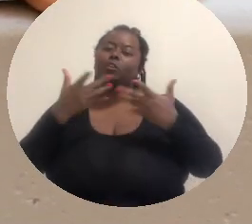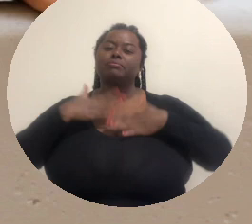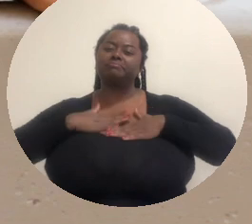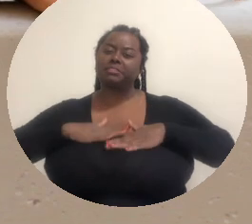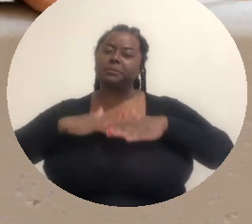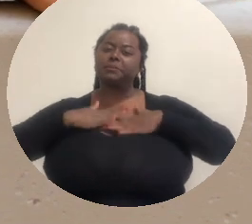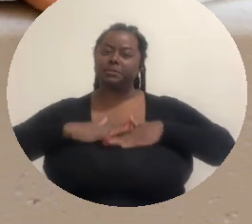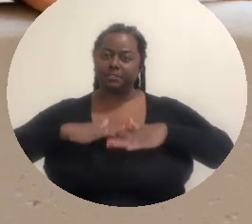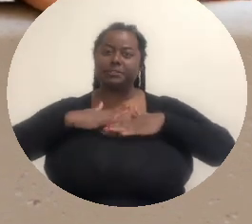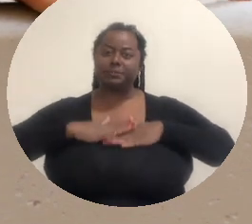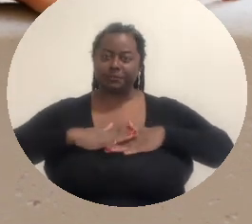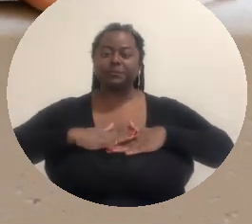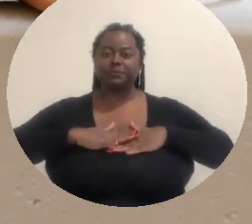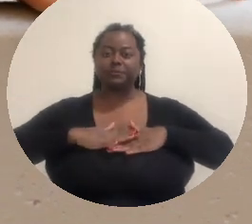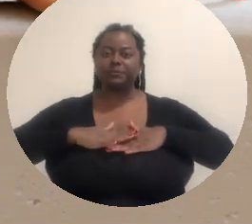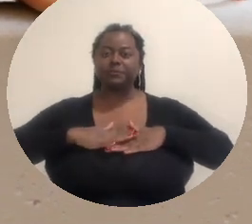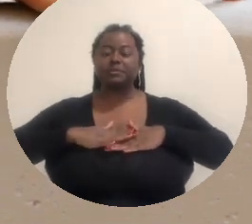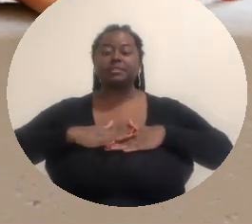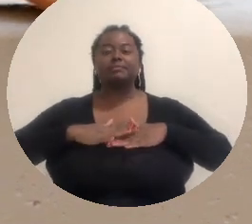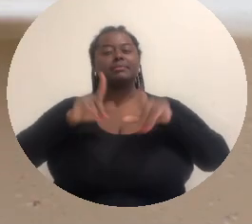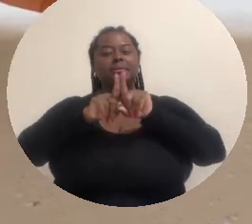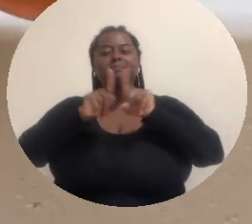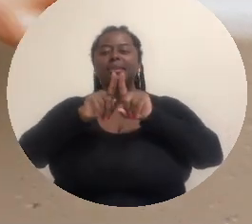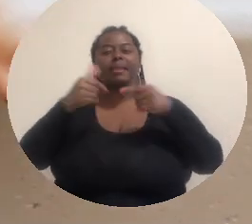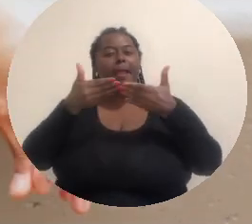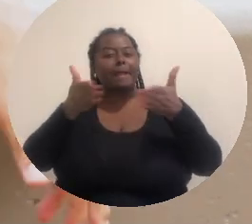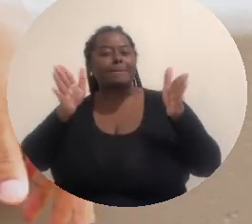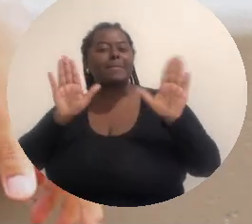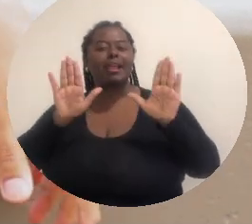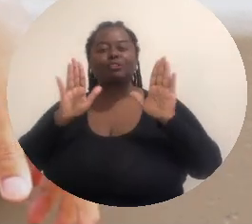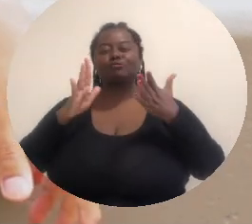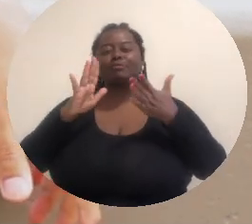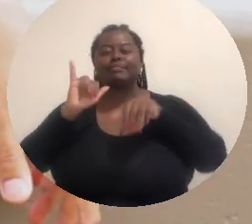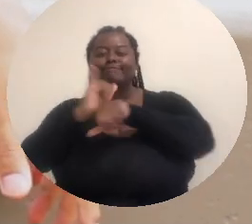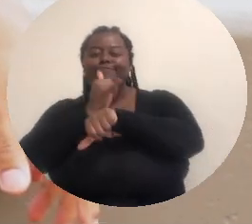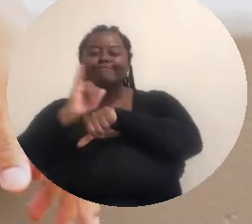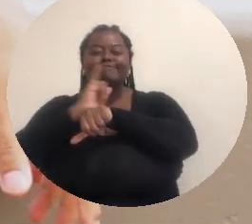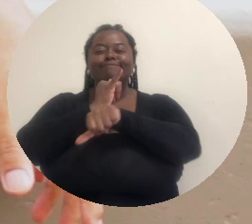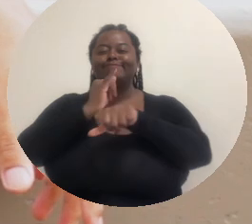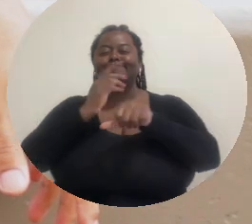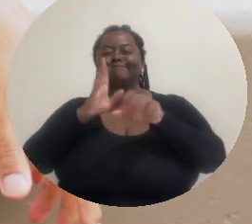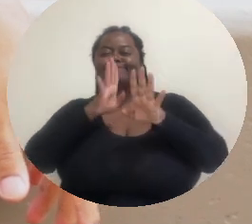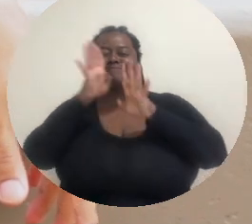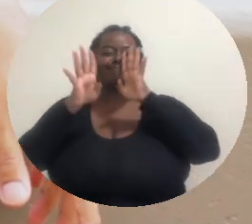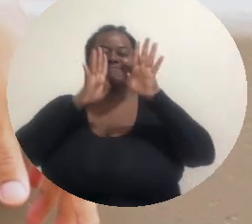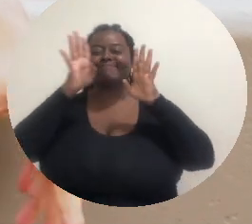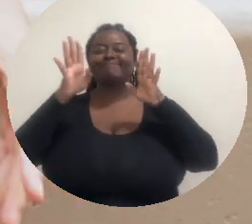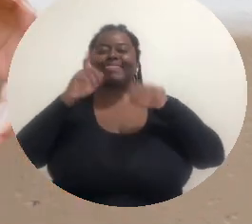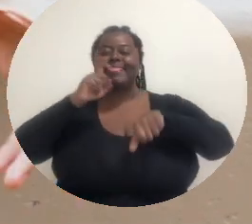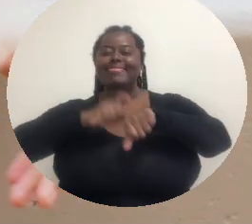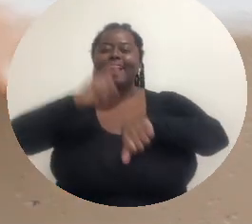muito mais tranquilo e mais aberto até a improvisações, que a gente